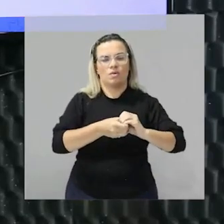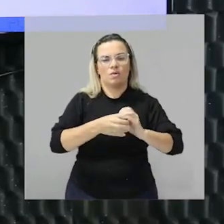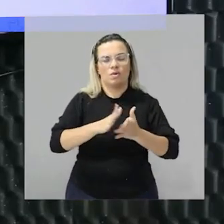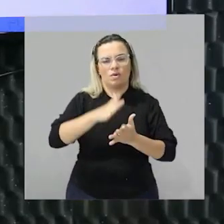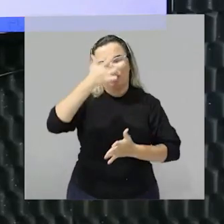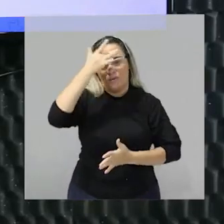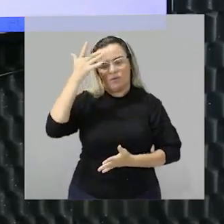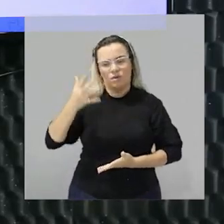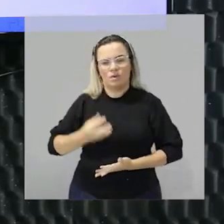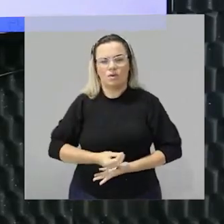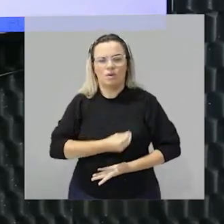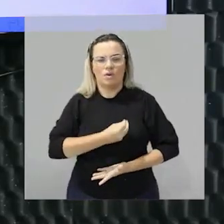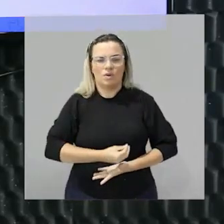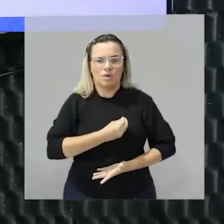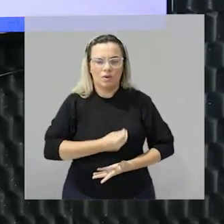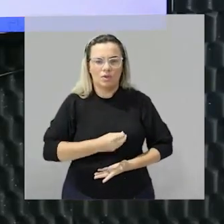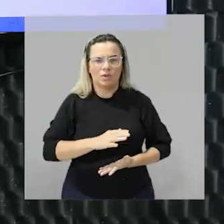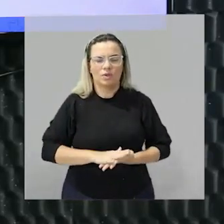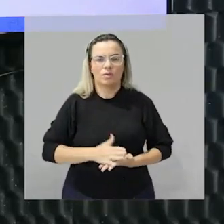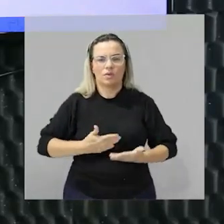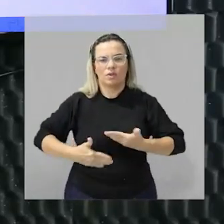pessoas vivem em regime de mutirão,